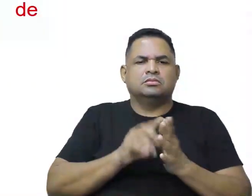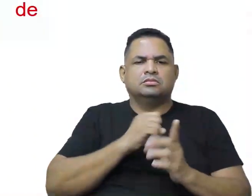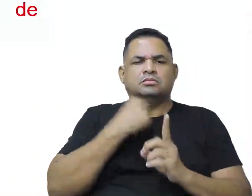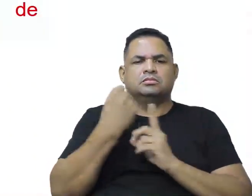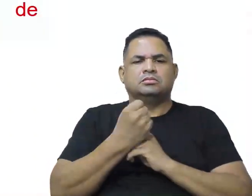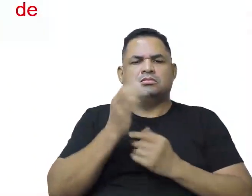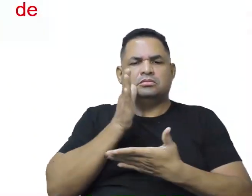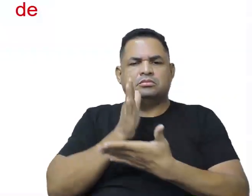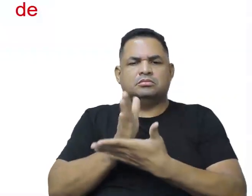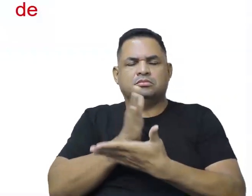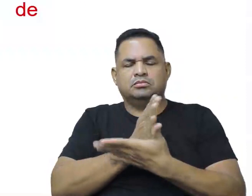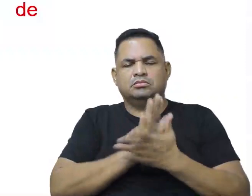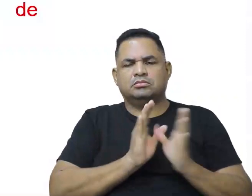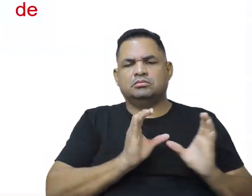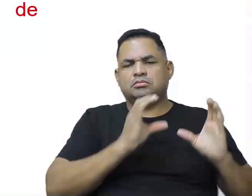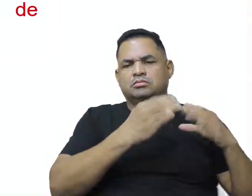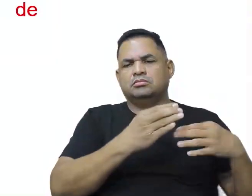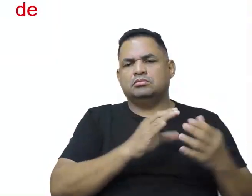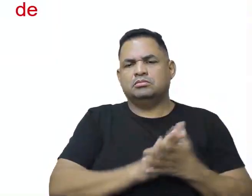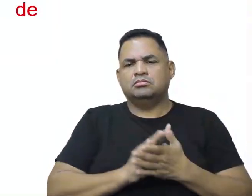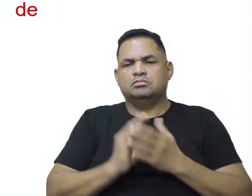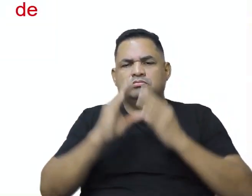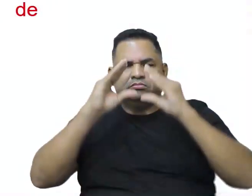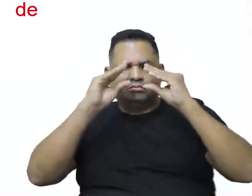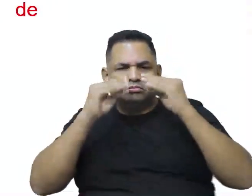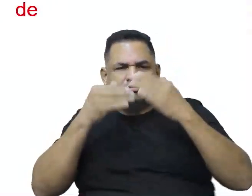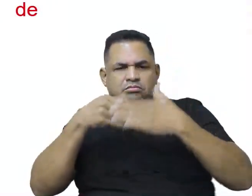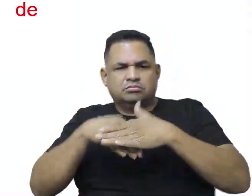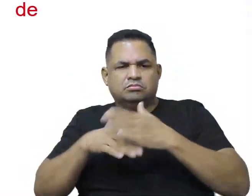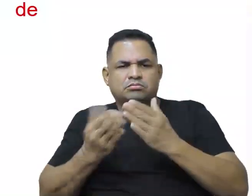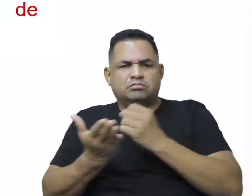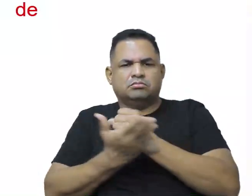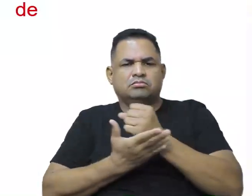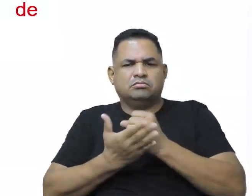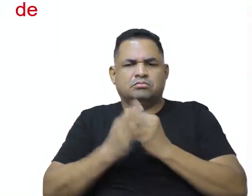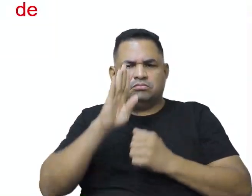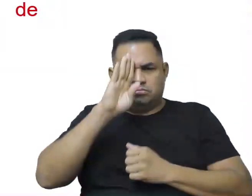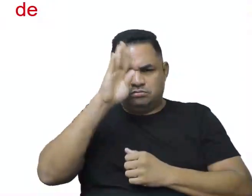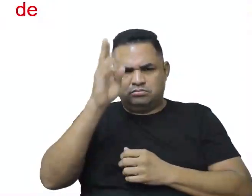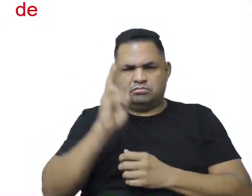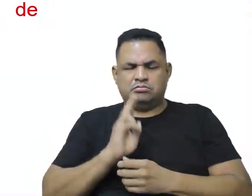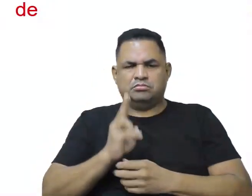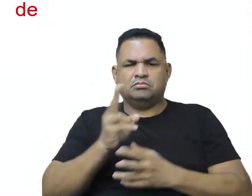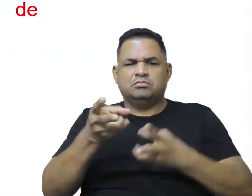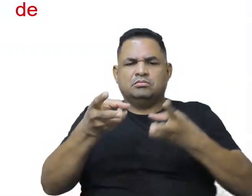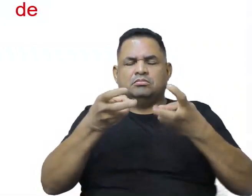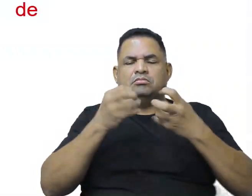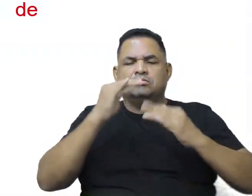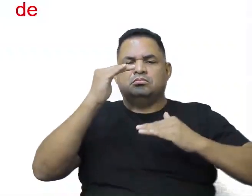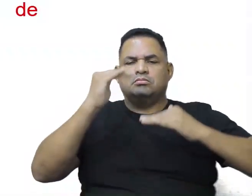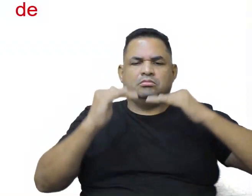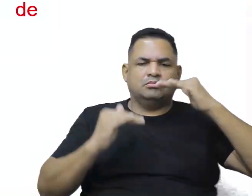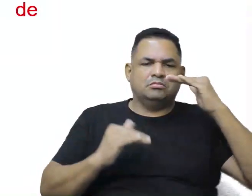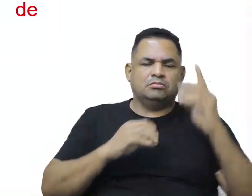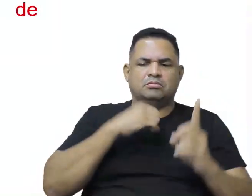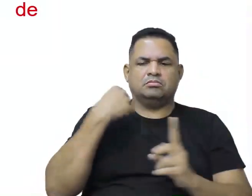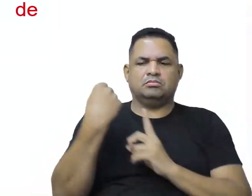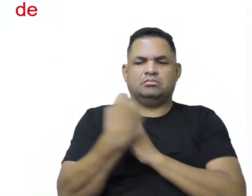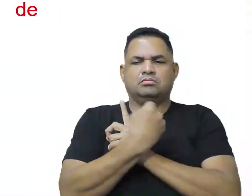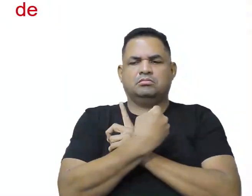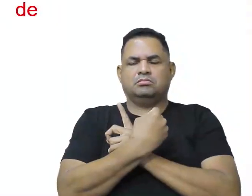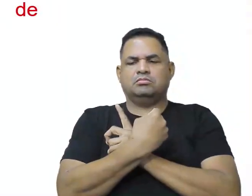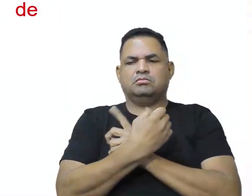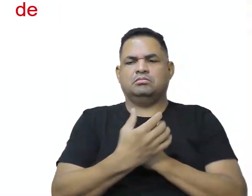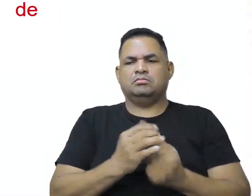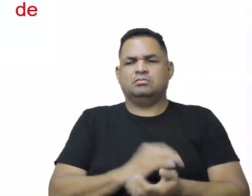próprios de uma sociedade dividida em classes e obscuras e seus fundamentos principalmente o processo de exploração e